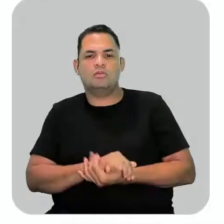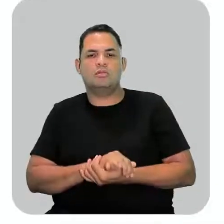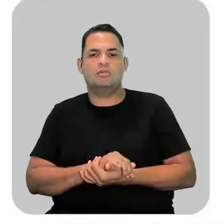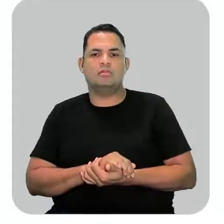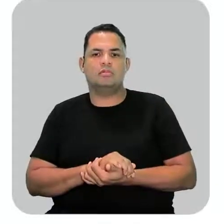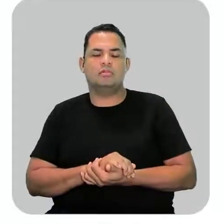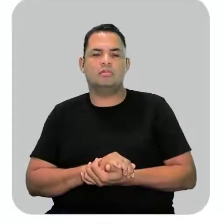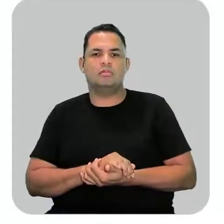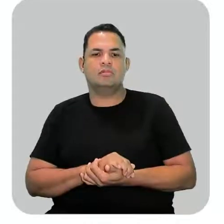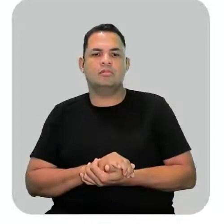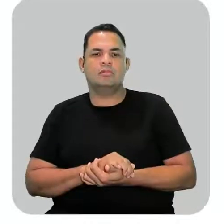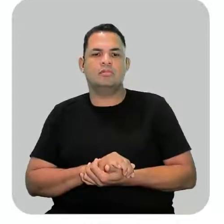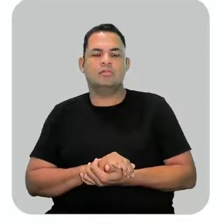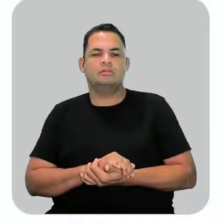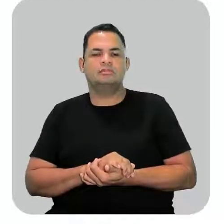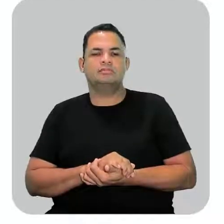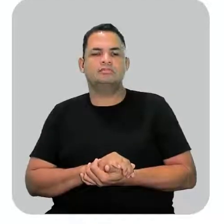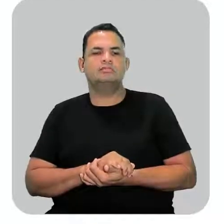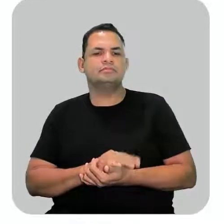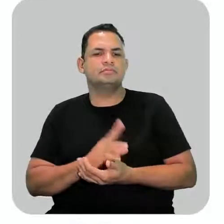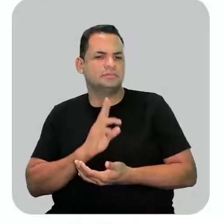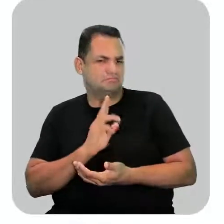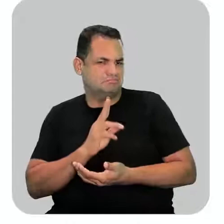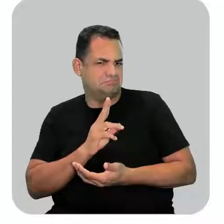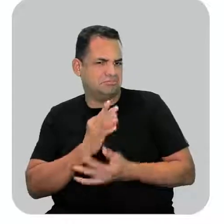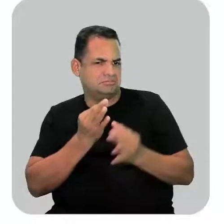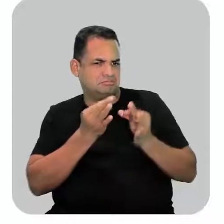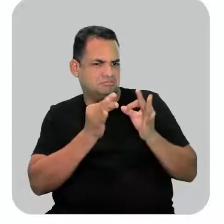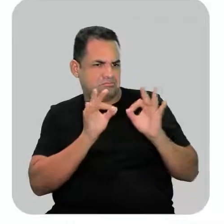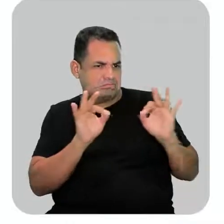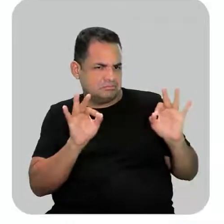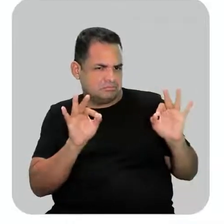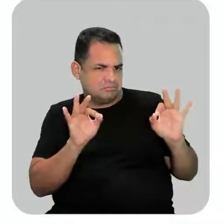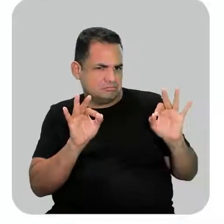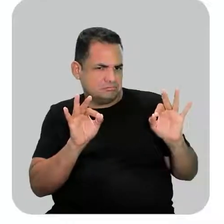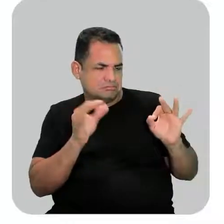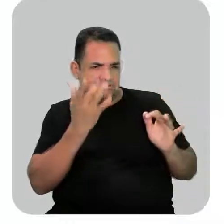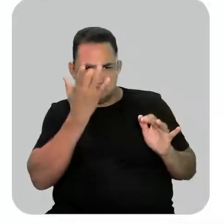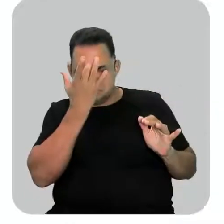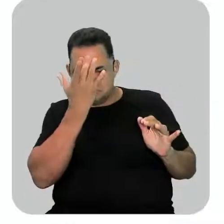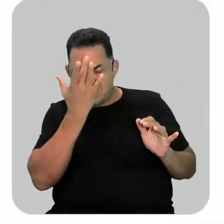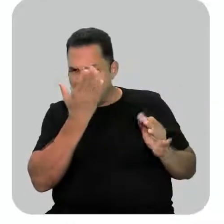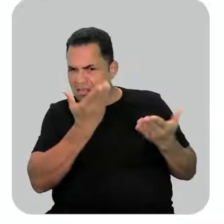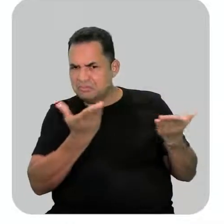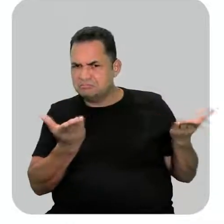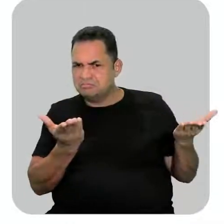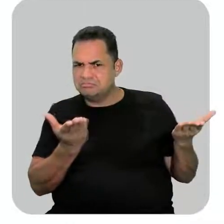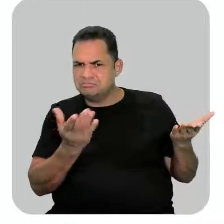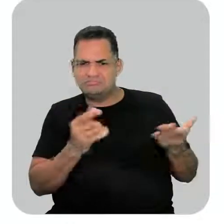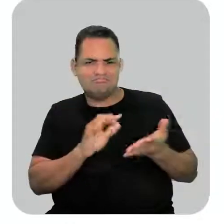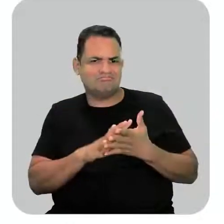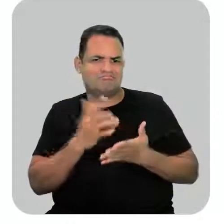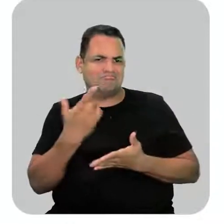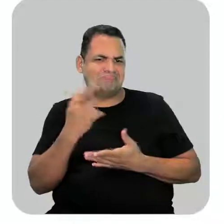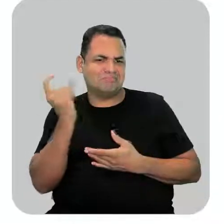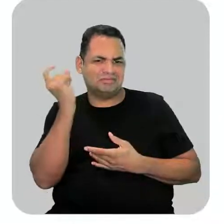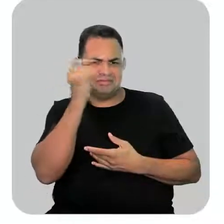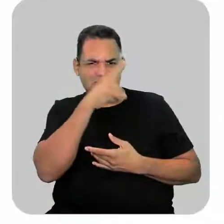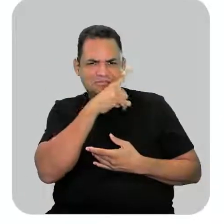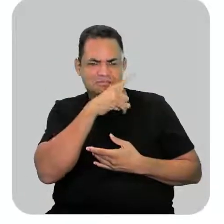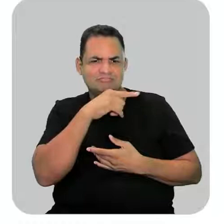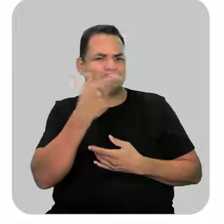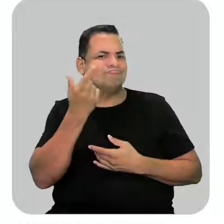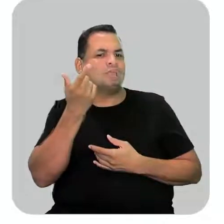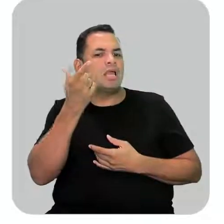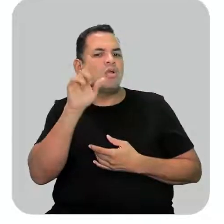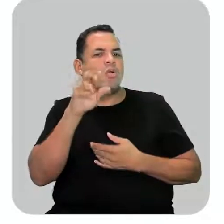etanol. Professora, vai ser sempre simples assim, muito fácil, sem nenhuma dificuldade, não tem nenhuma outra